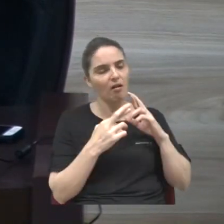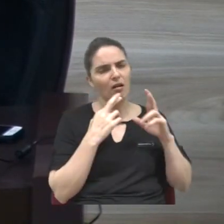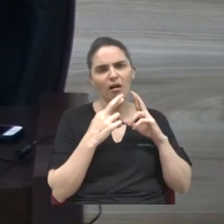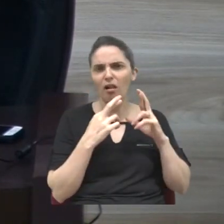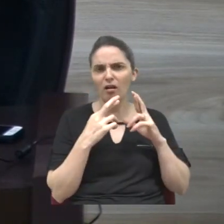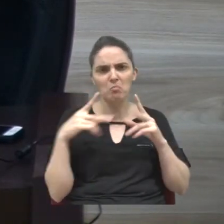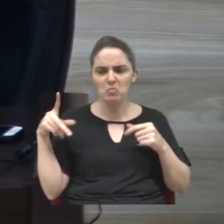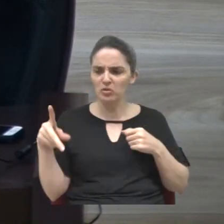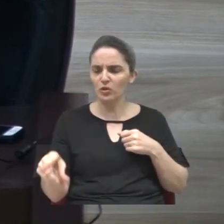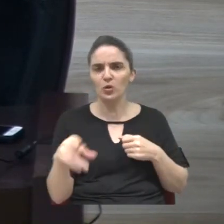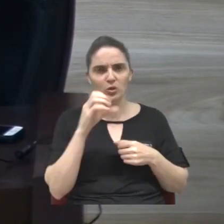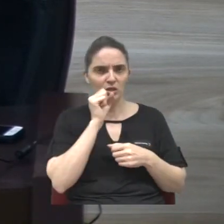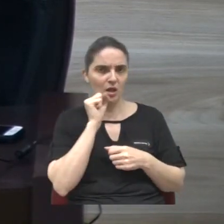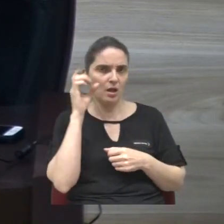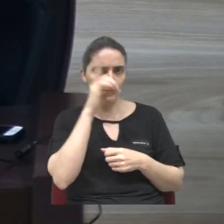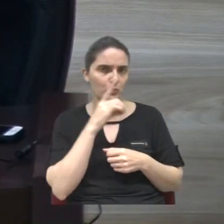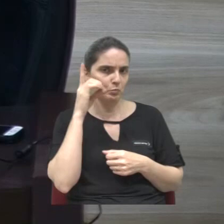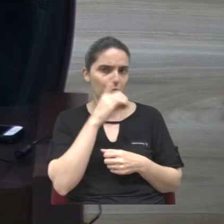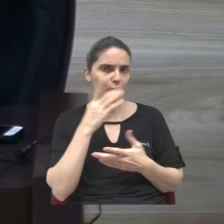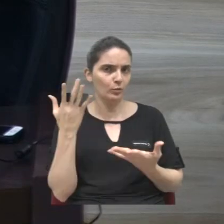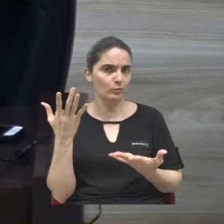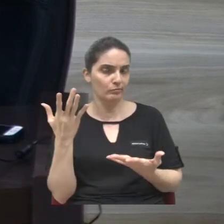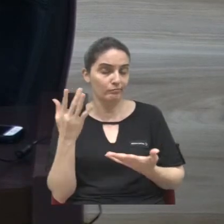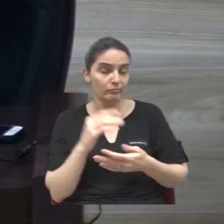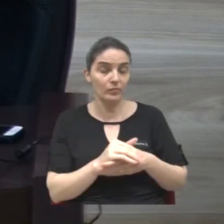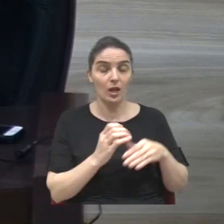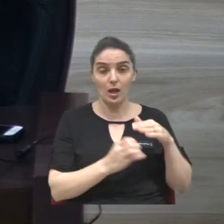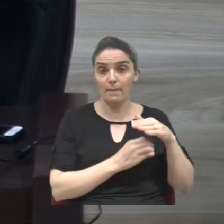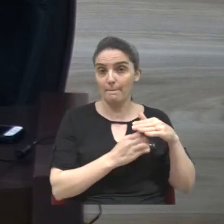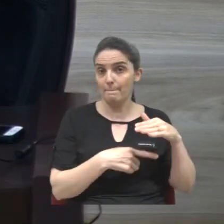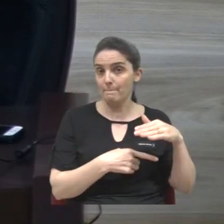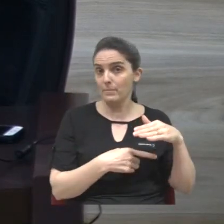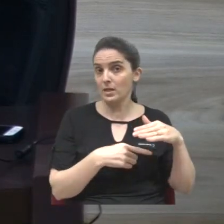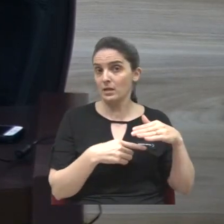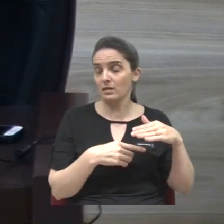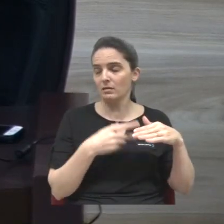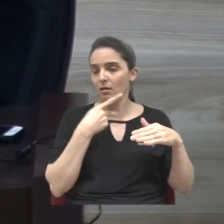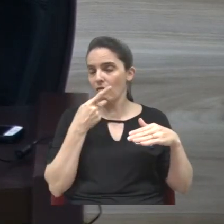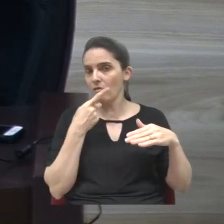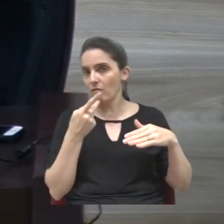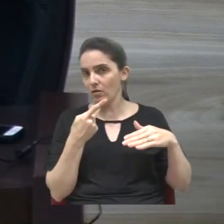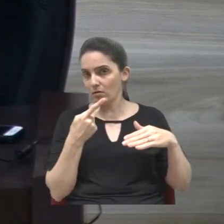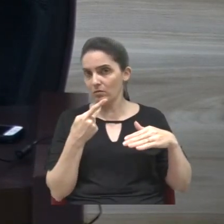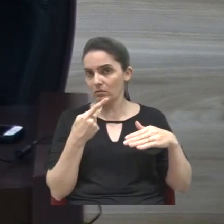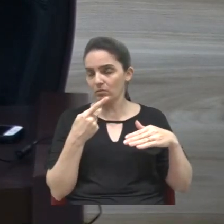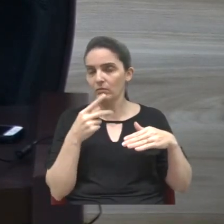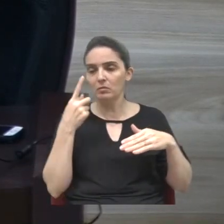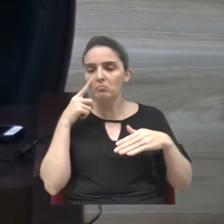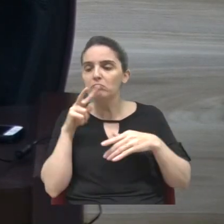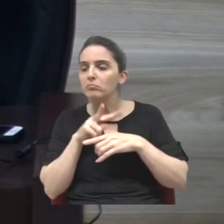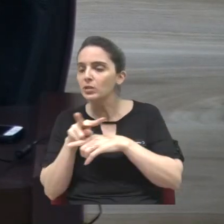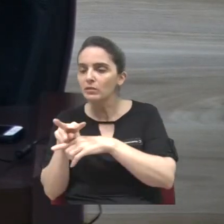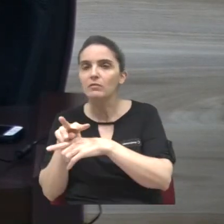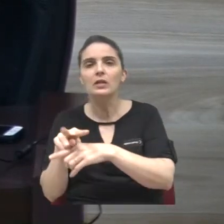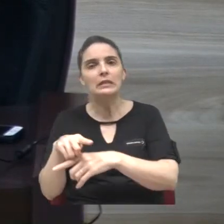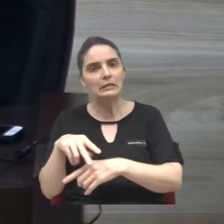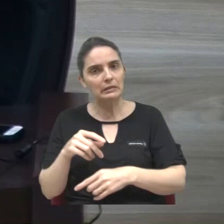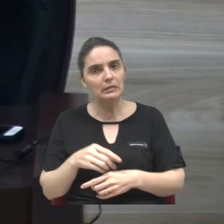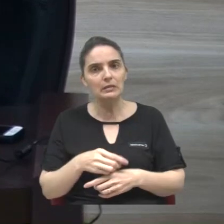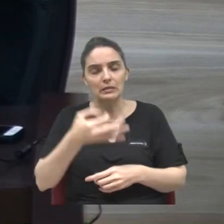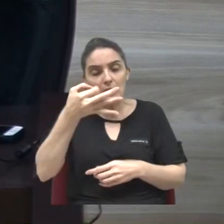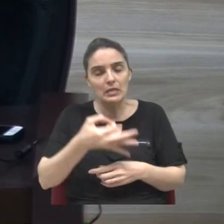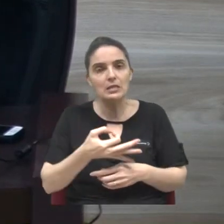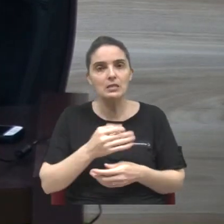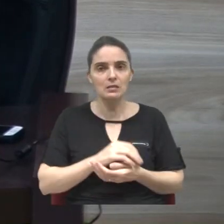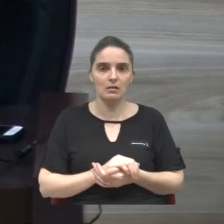finais de semana. A agência relatou também que atua formalmente na fiscalização em situações análogas